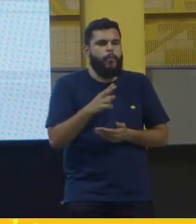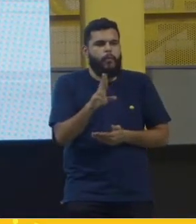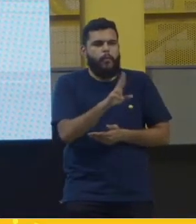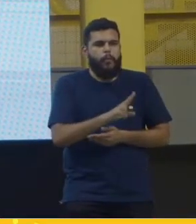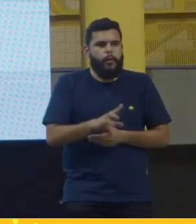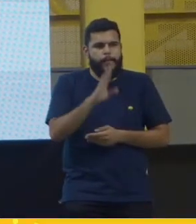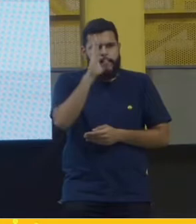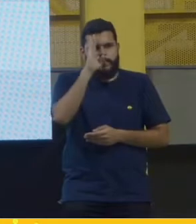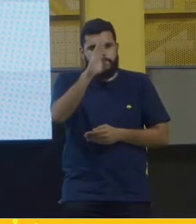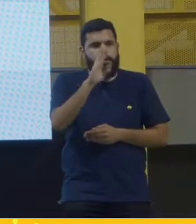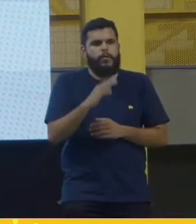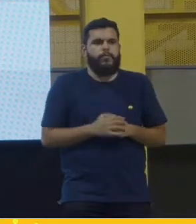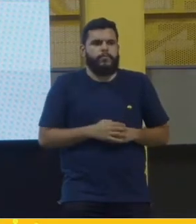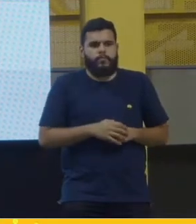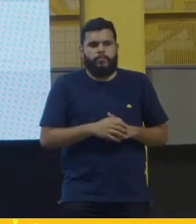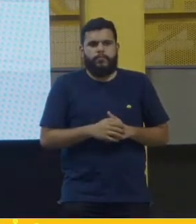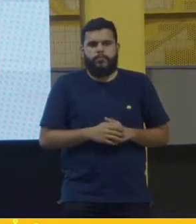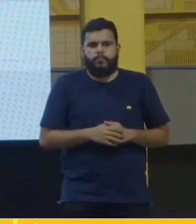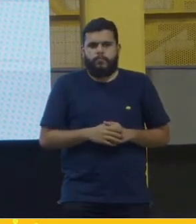suas folhas?